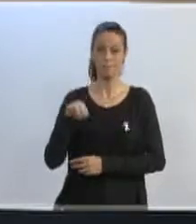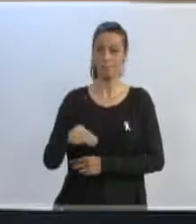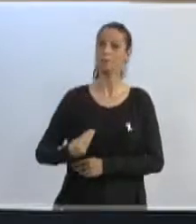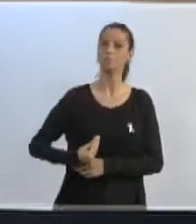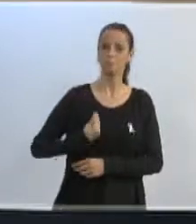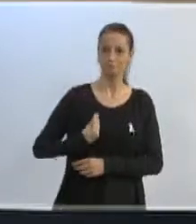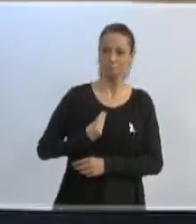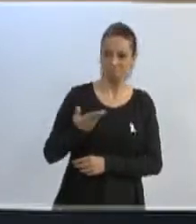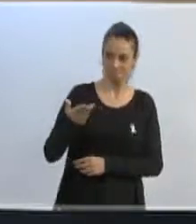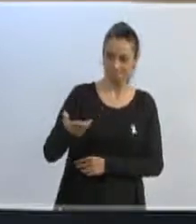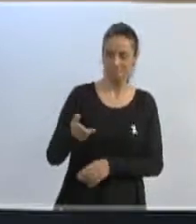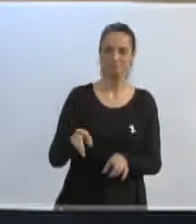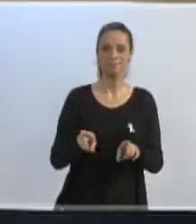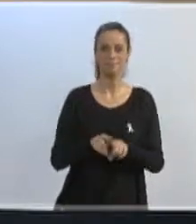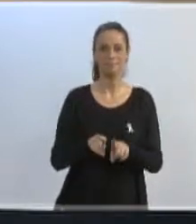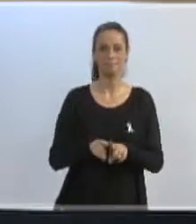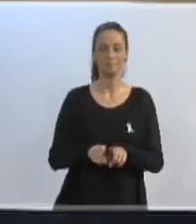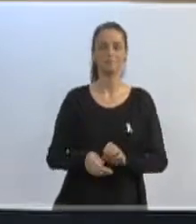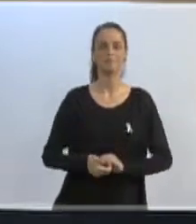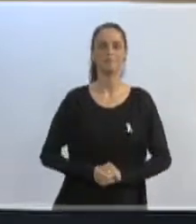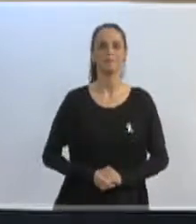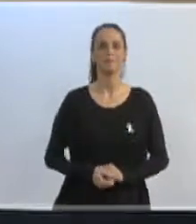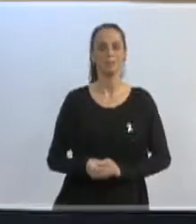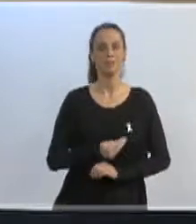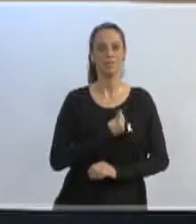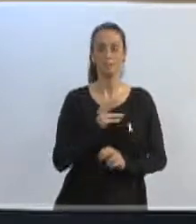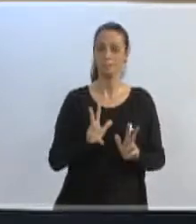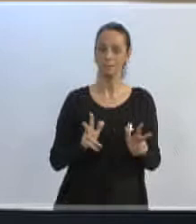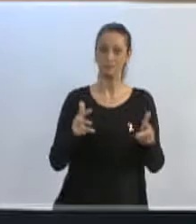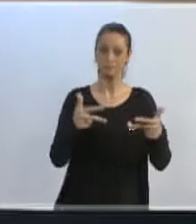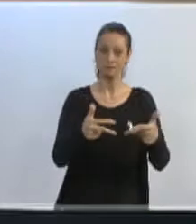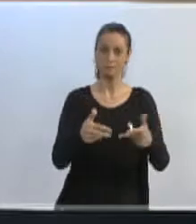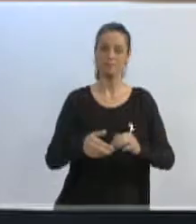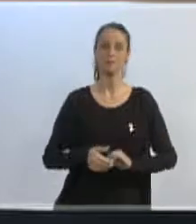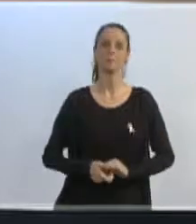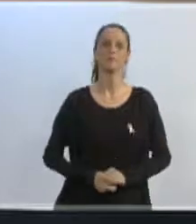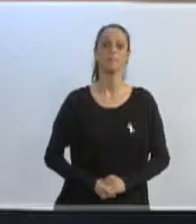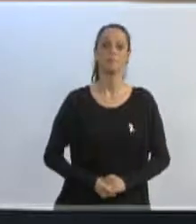aqui no plenário.